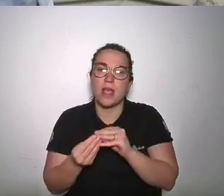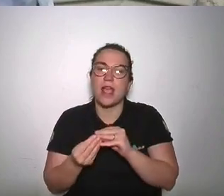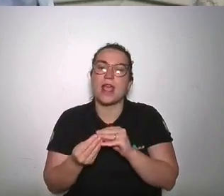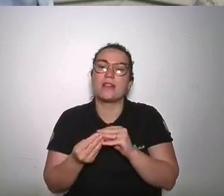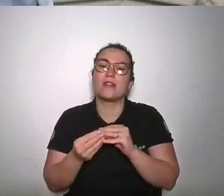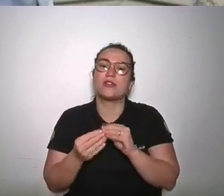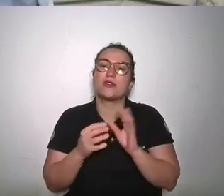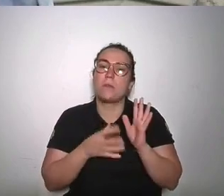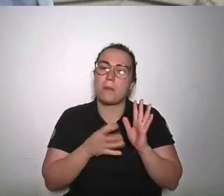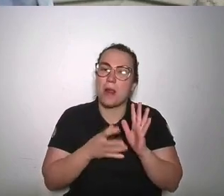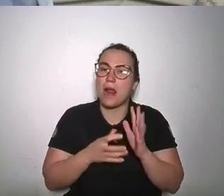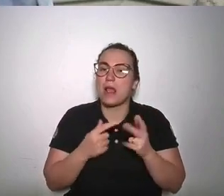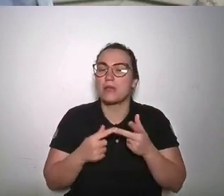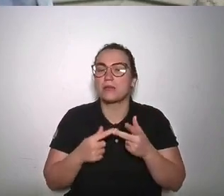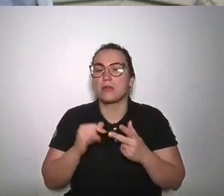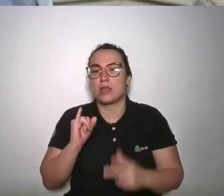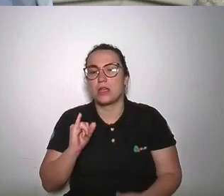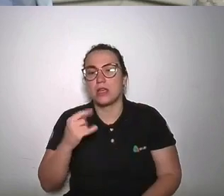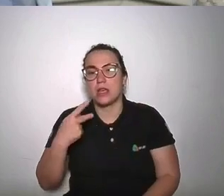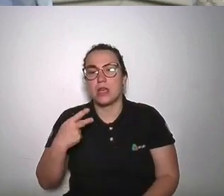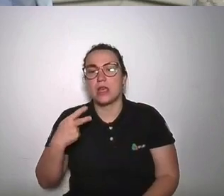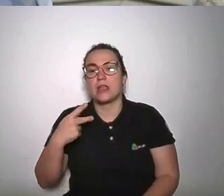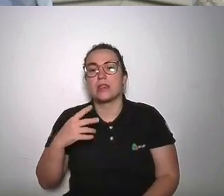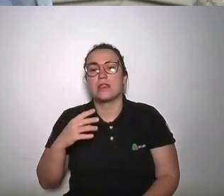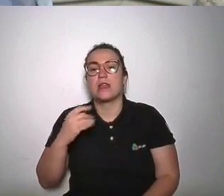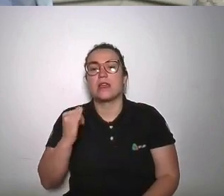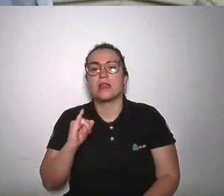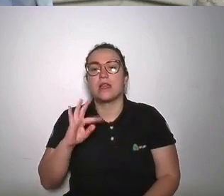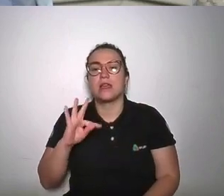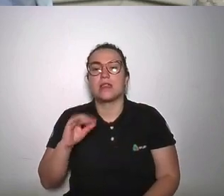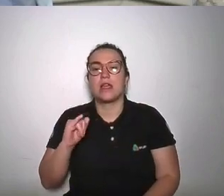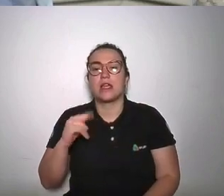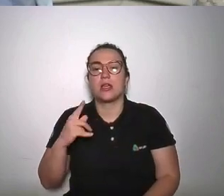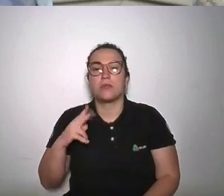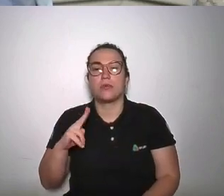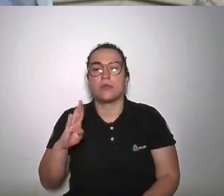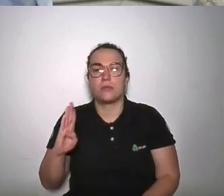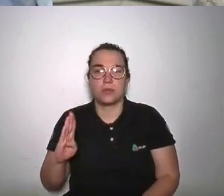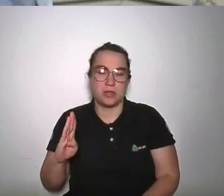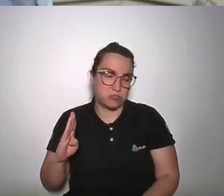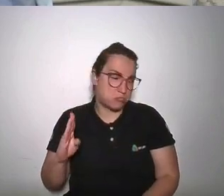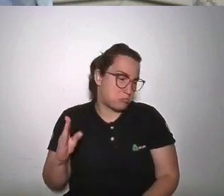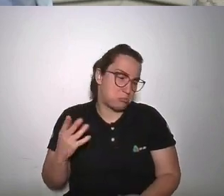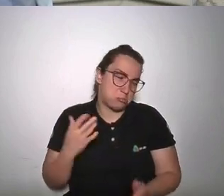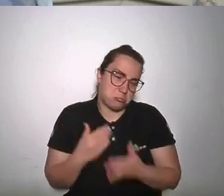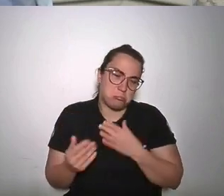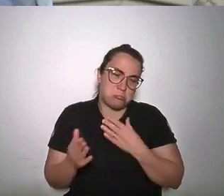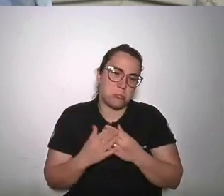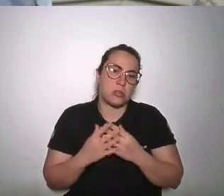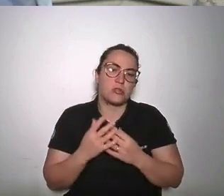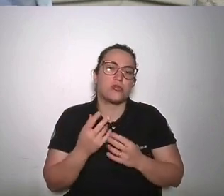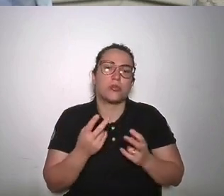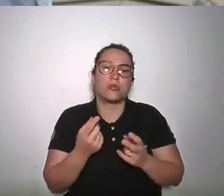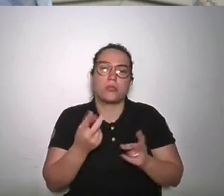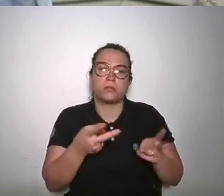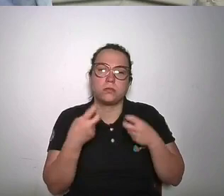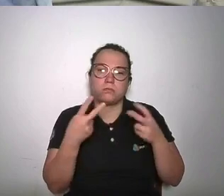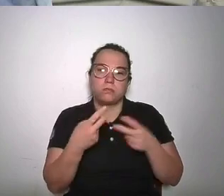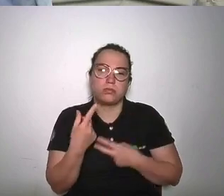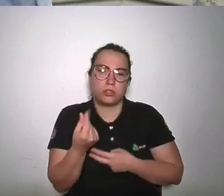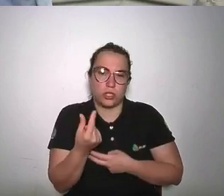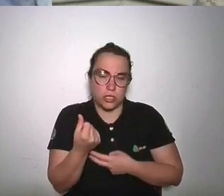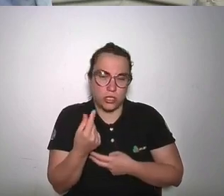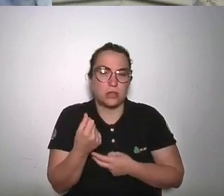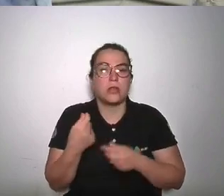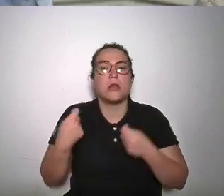parlamentares ou da Itaipu Nacional, enfim, todos os tipos de receita que o município recebe,